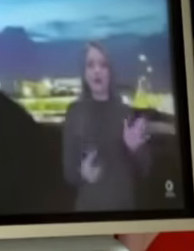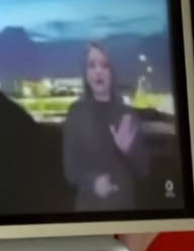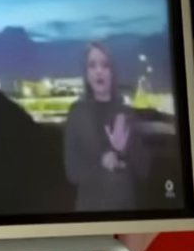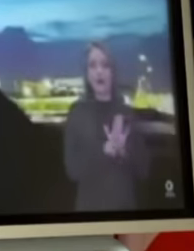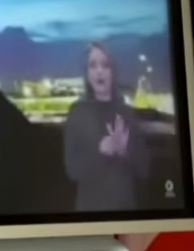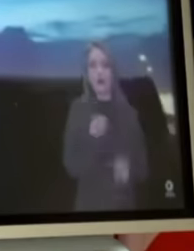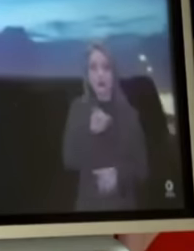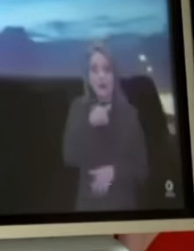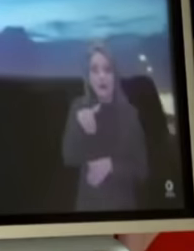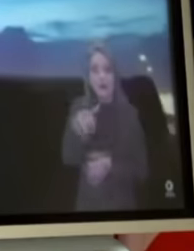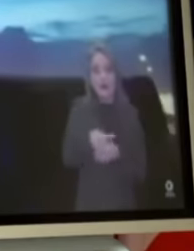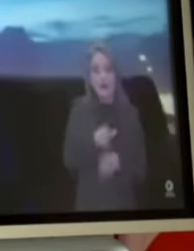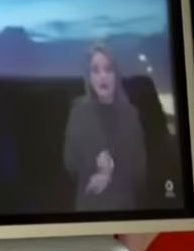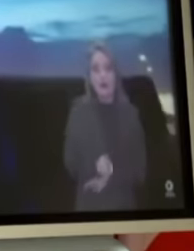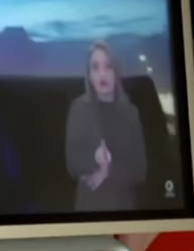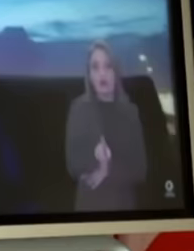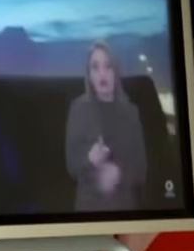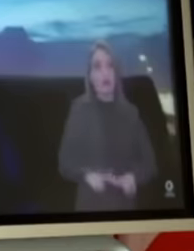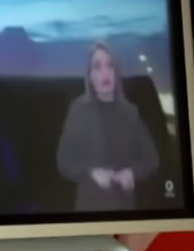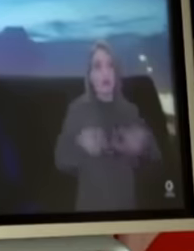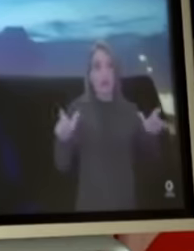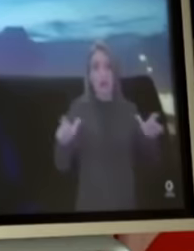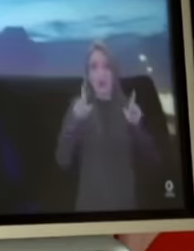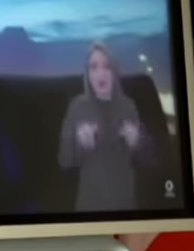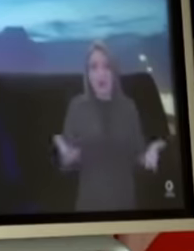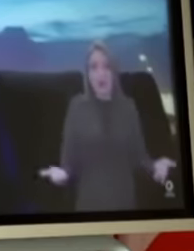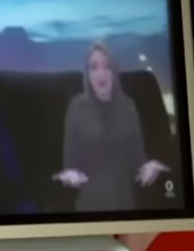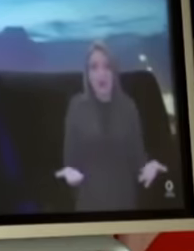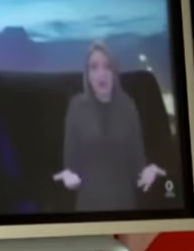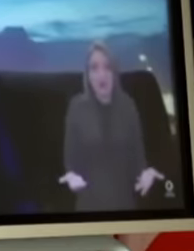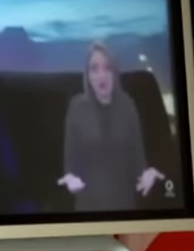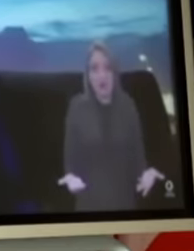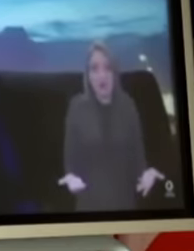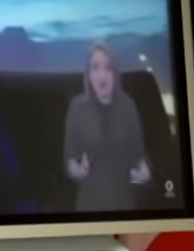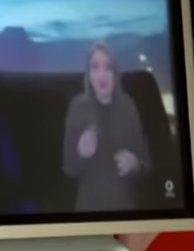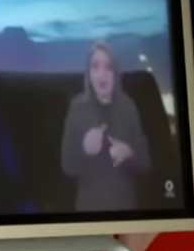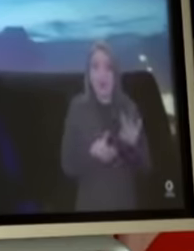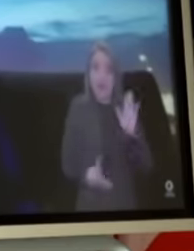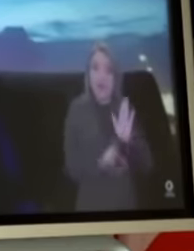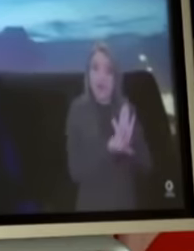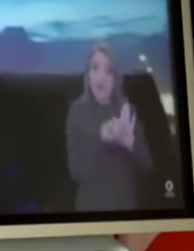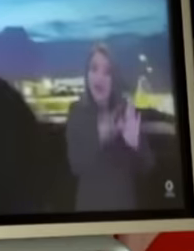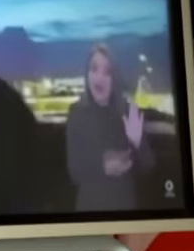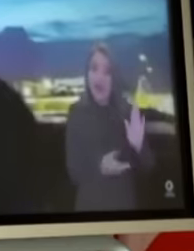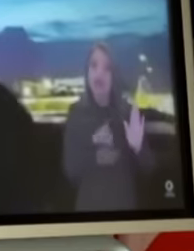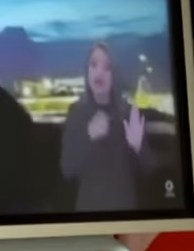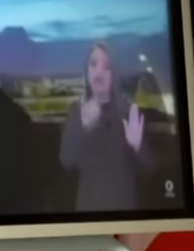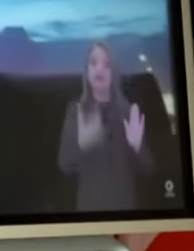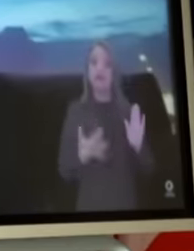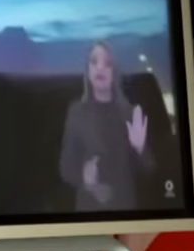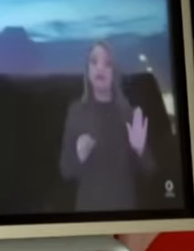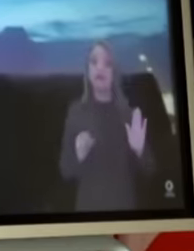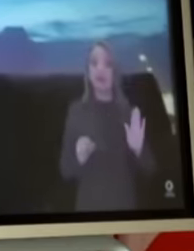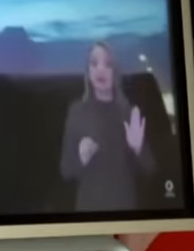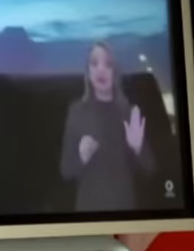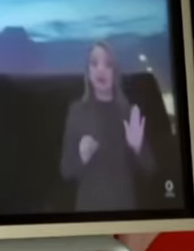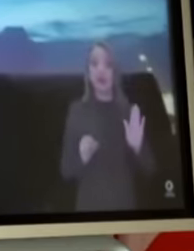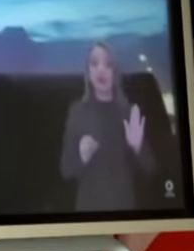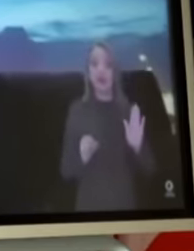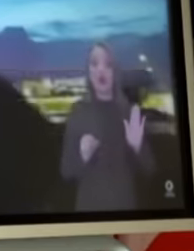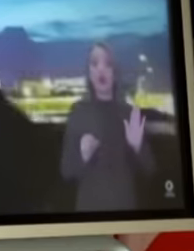votação prevaleça com a maioria que hoje está estabelecida. O legislador definiu que portar drogas é